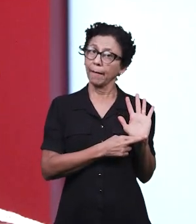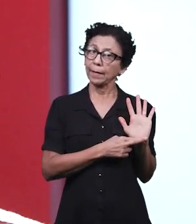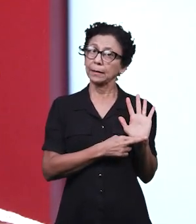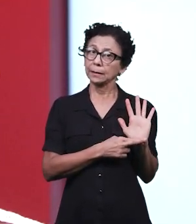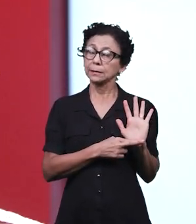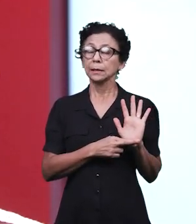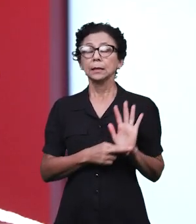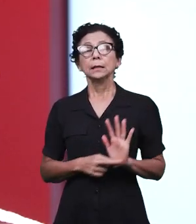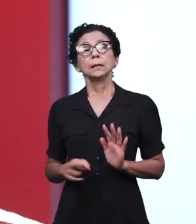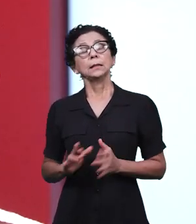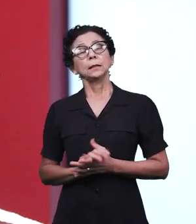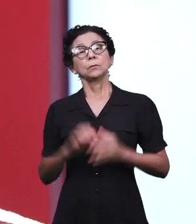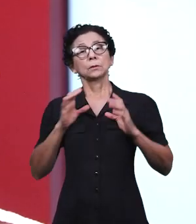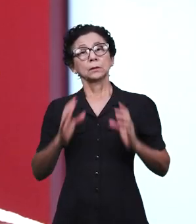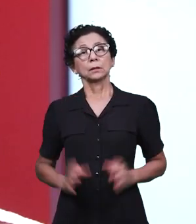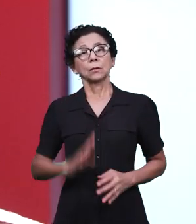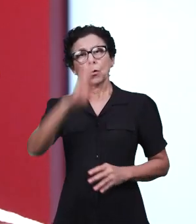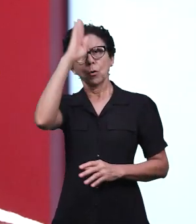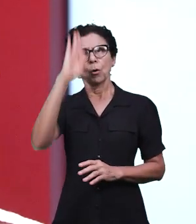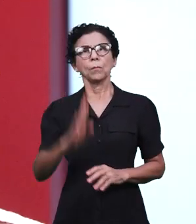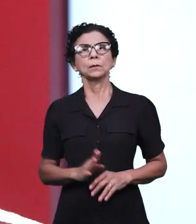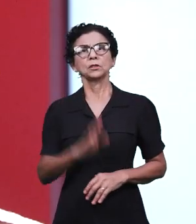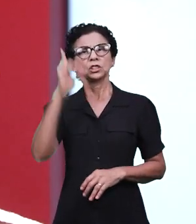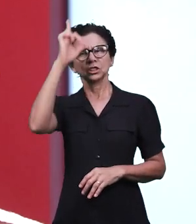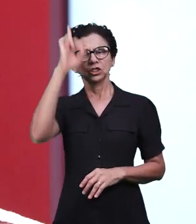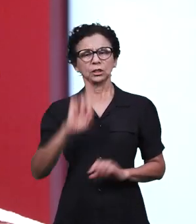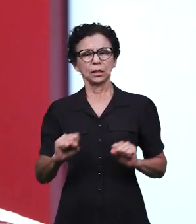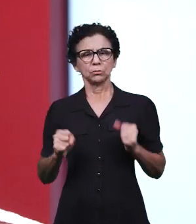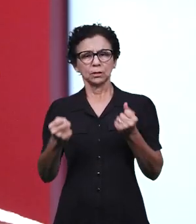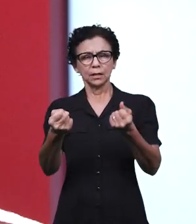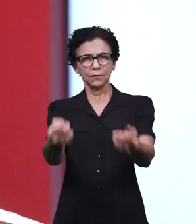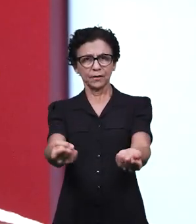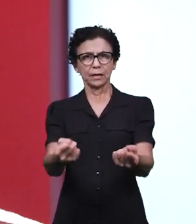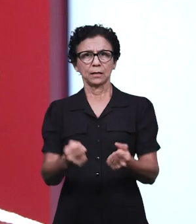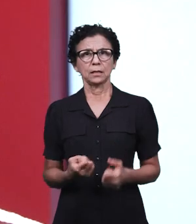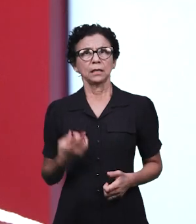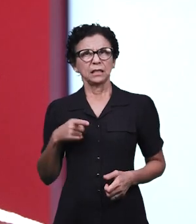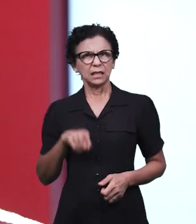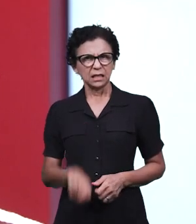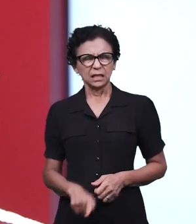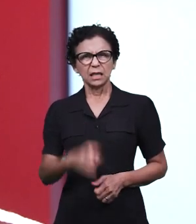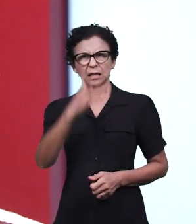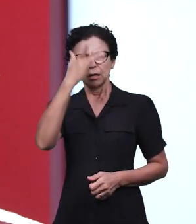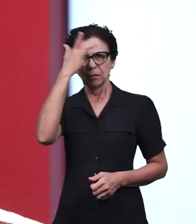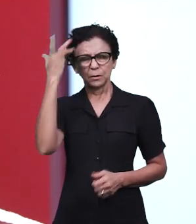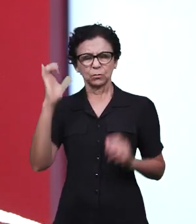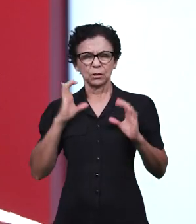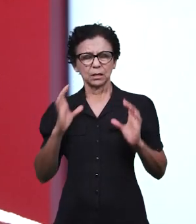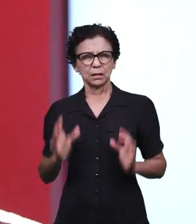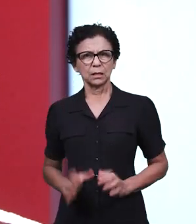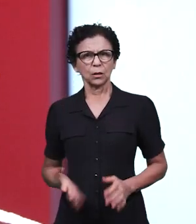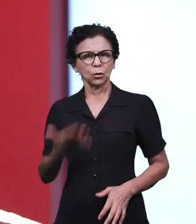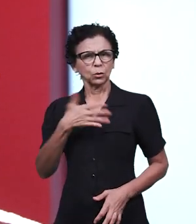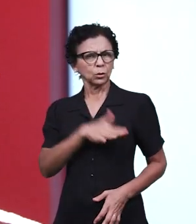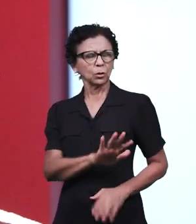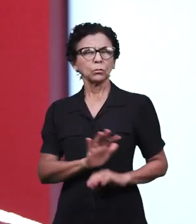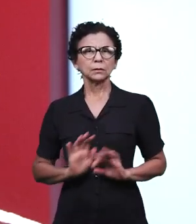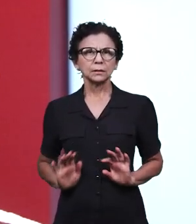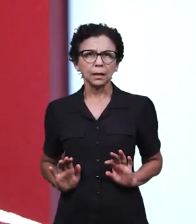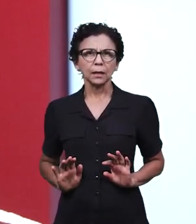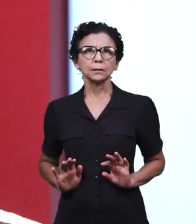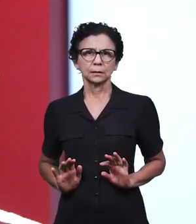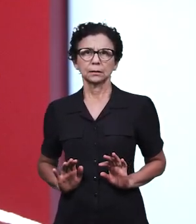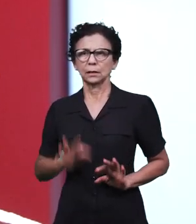com o desenrolar do julgamento, ele podia ainda e tinha uma prerrogativa de apelar para César. E